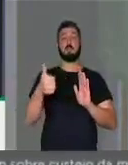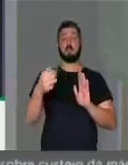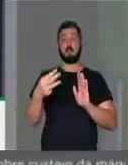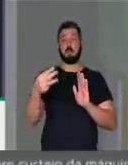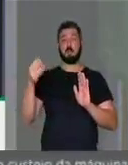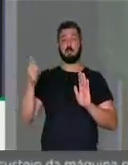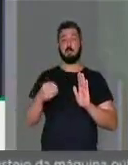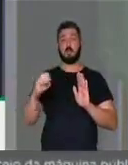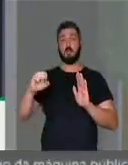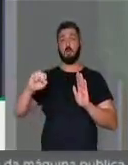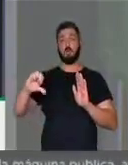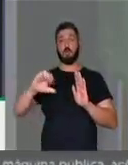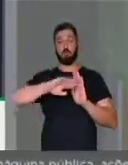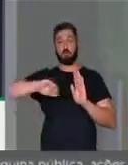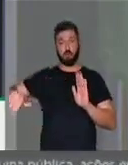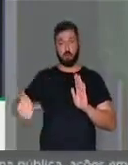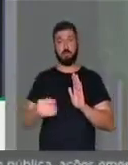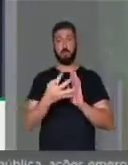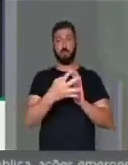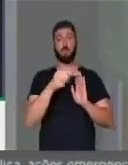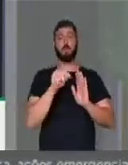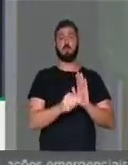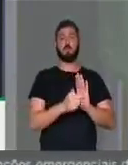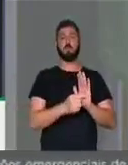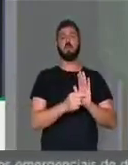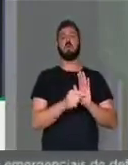4.113 de 89, o